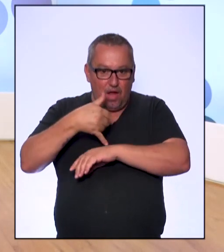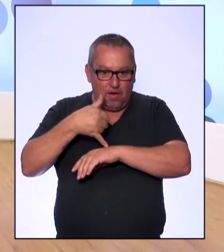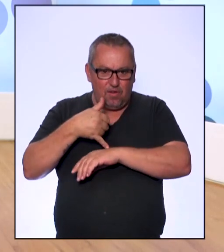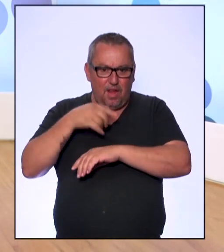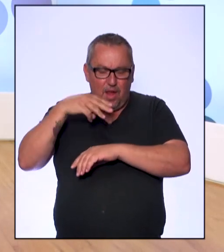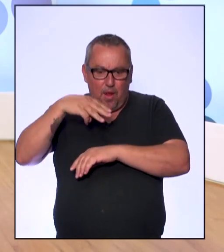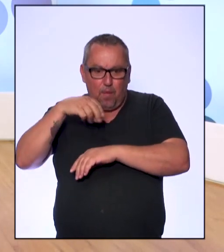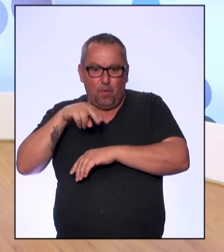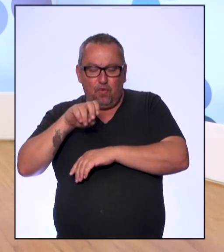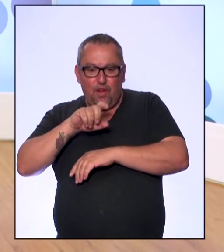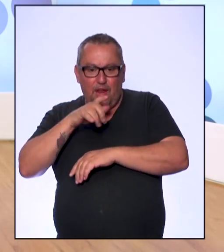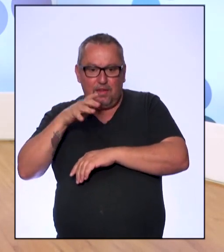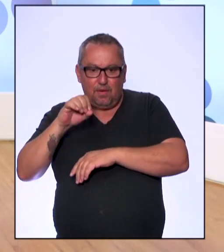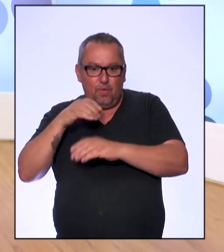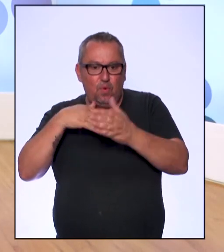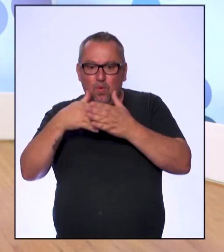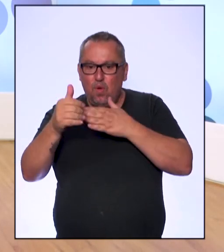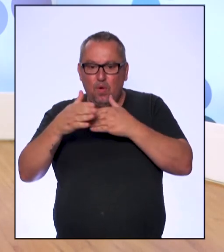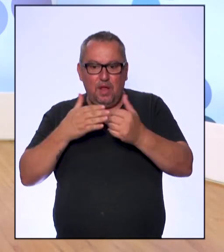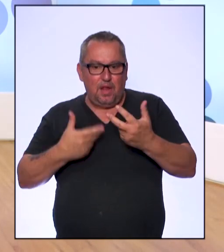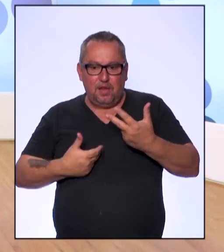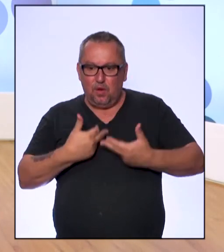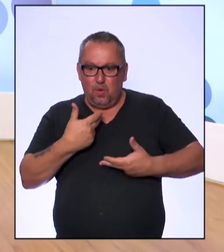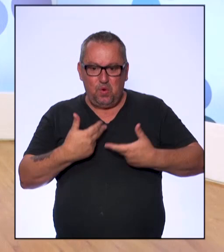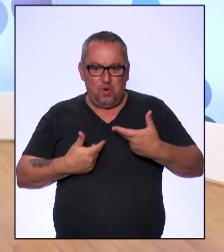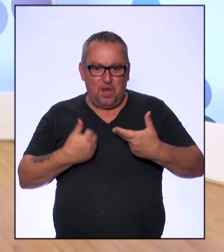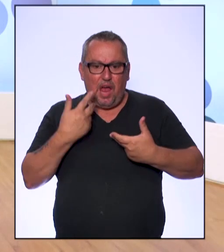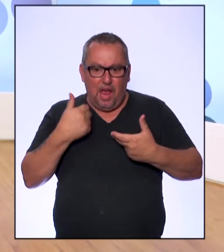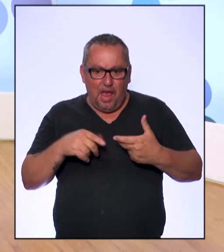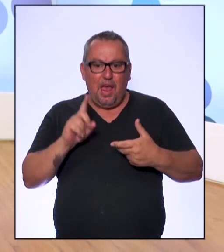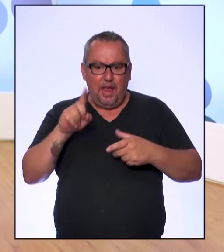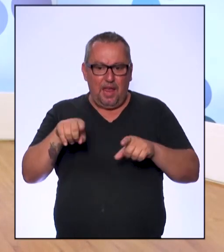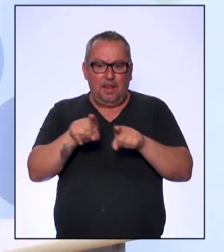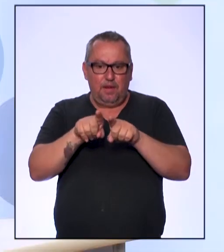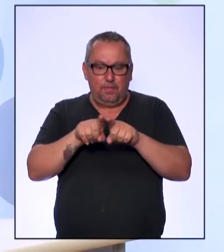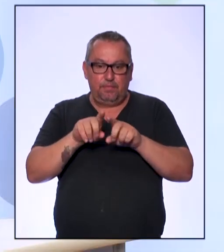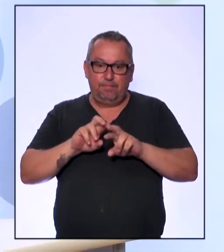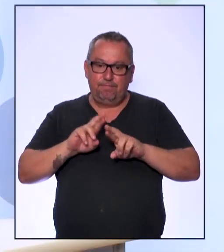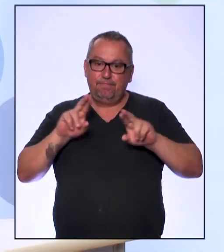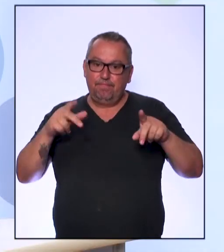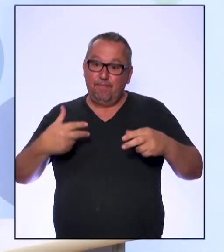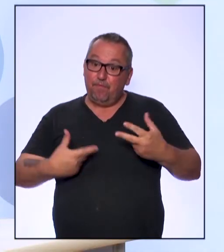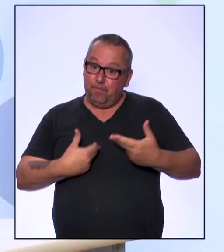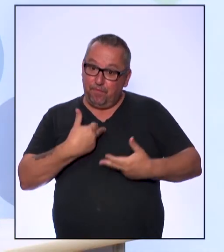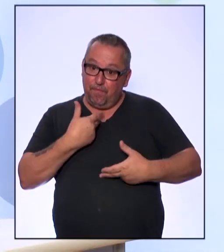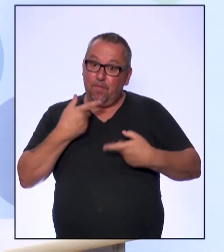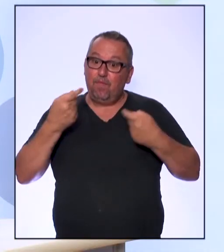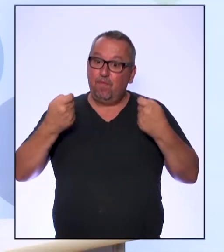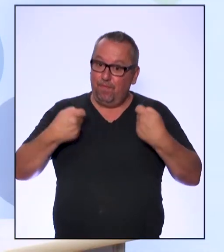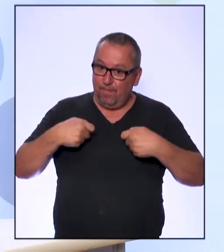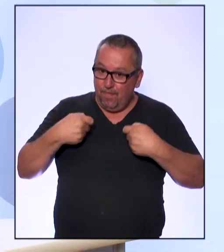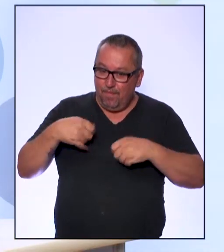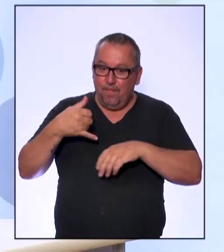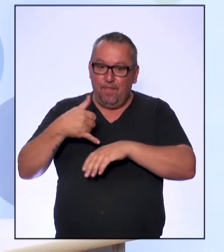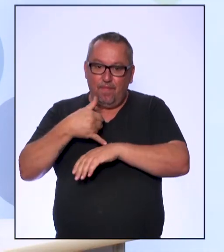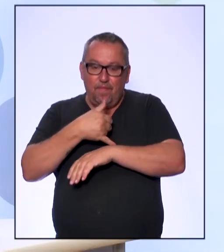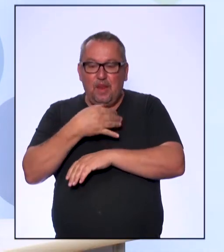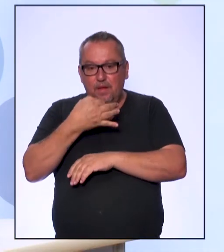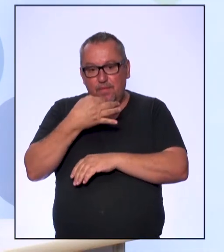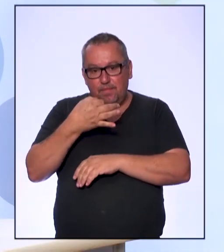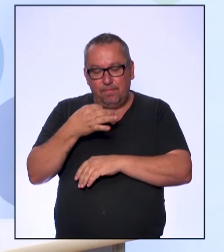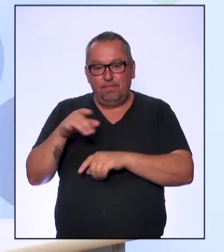mutilação, qualquer cirurgia seria mutilação. Mas aí é diferente, tá? A cirurgia é uma necessidade. Mas eu achei